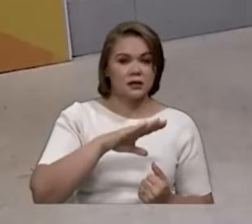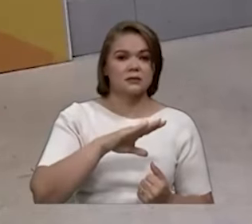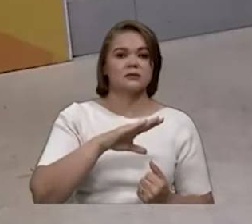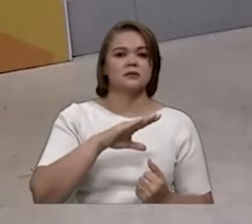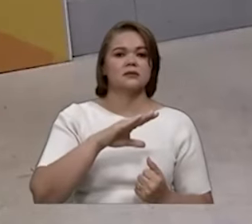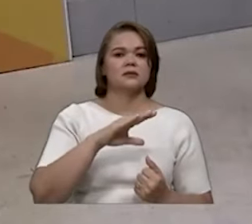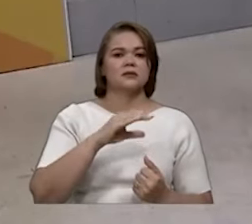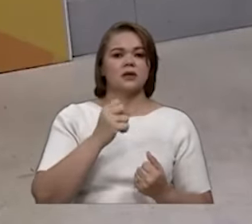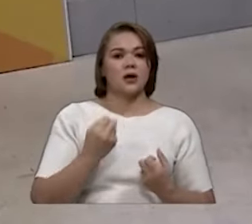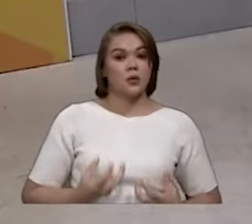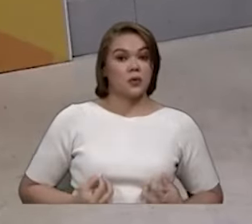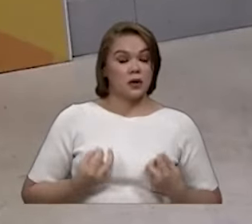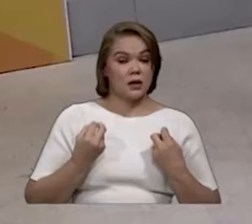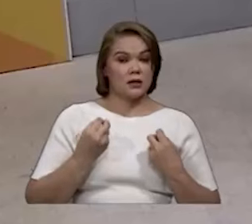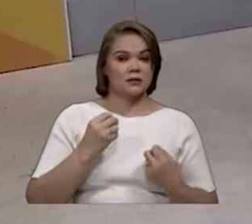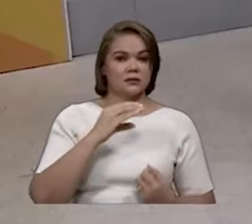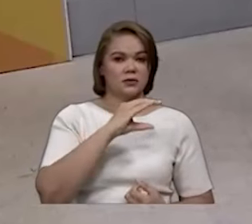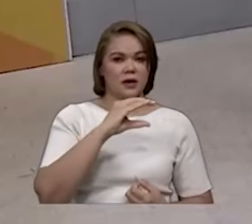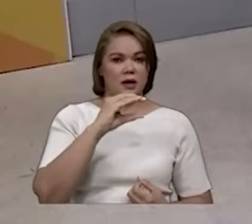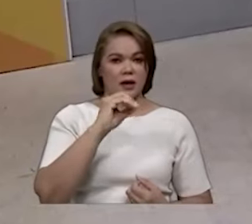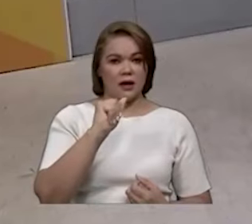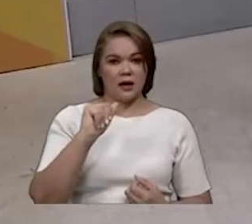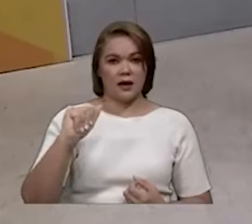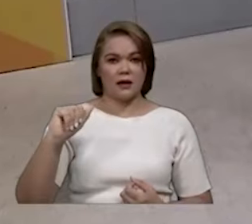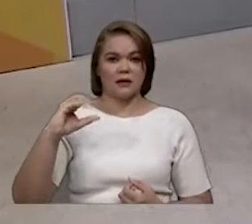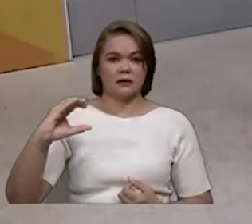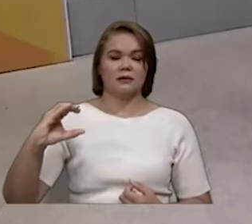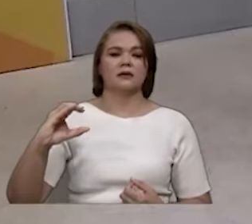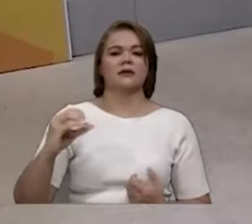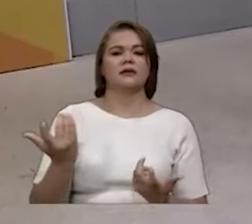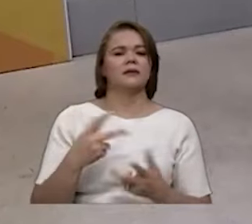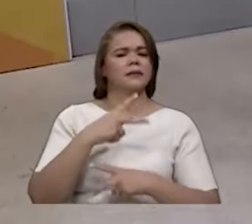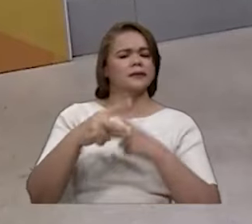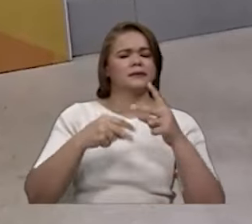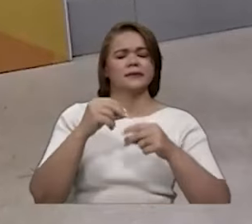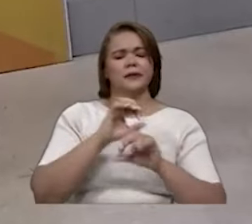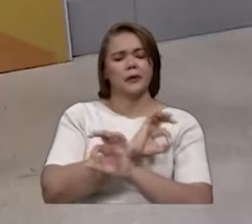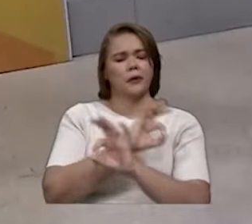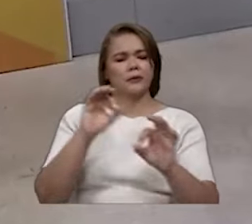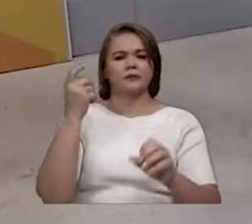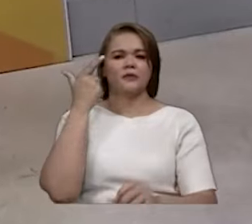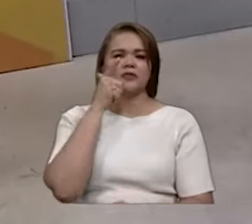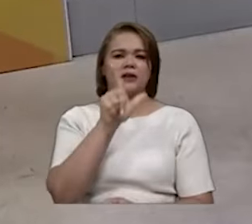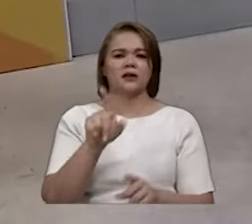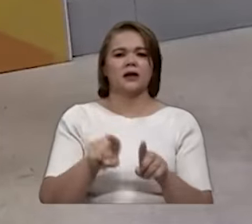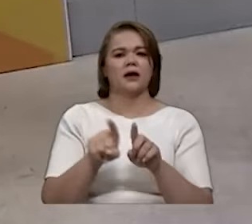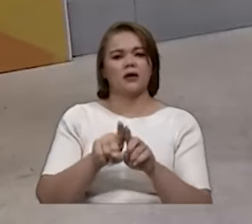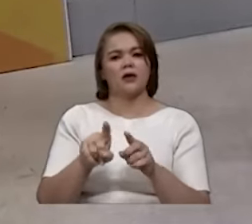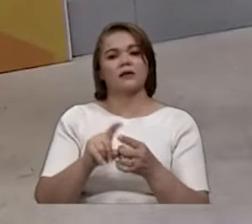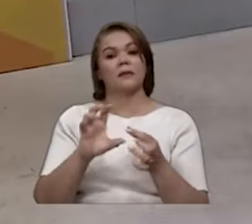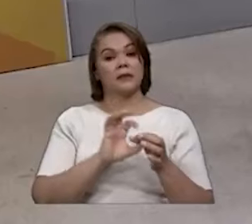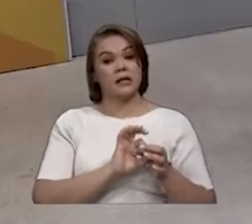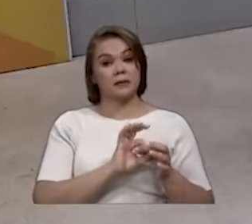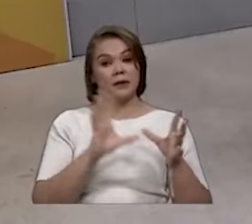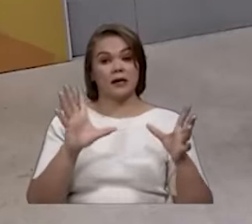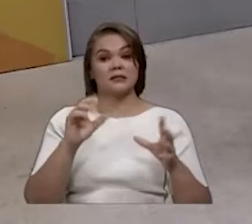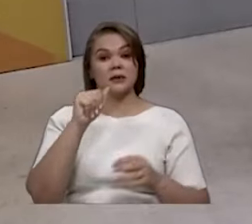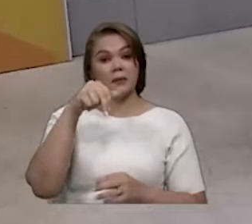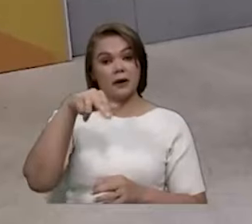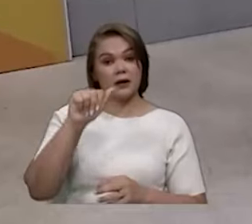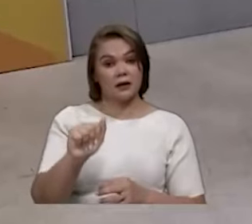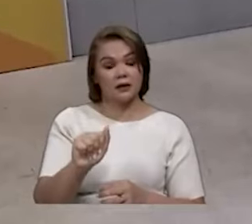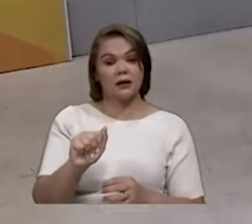de Sergipe UGAC, além de concorrer a prêmios incríveis. E agora a gente vai pedir autorização para a Ana Carolina de Jesus, que é